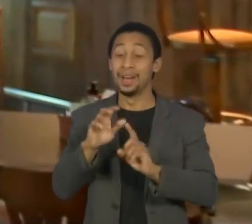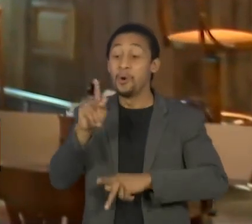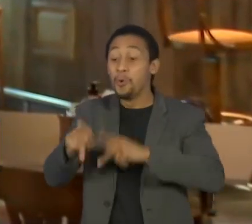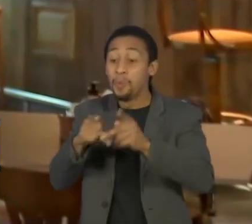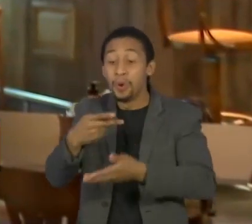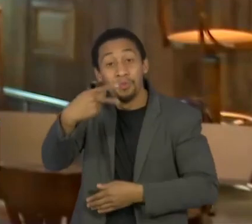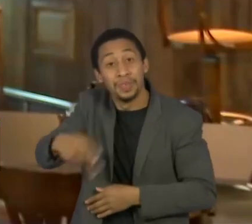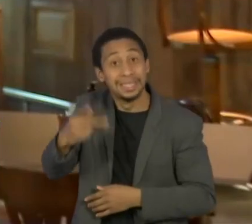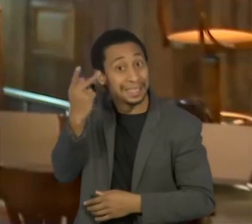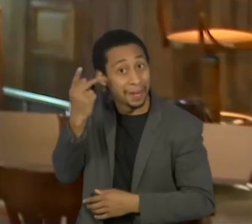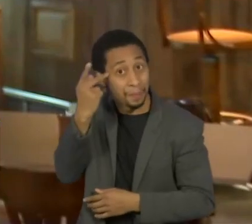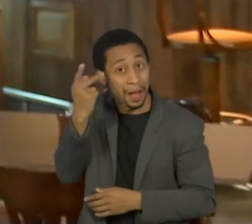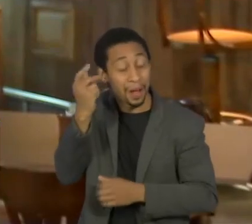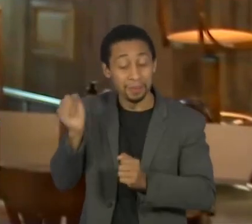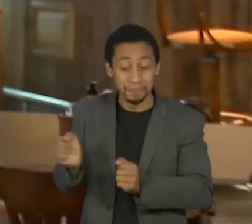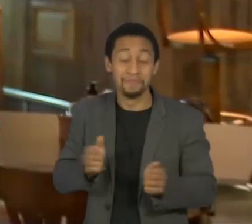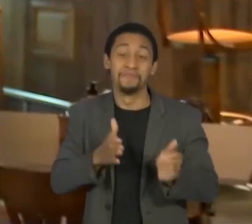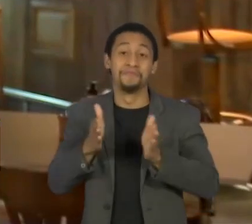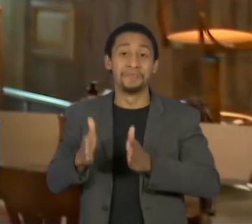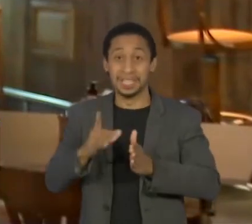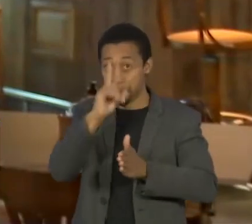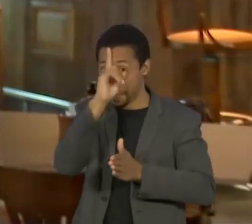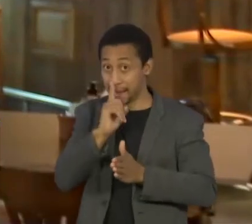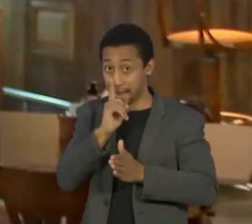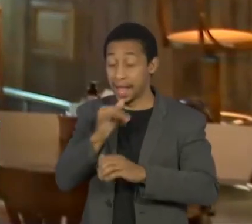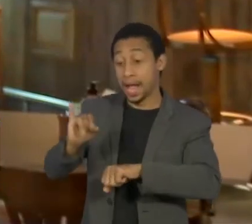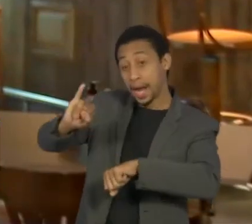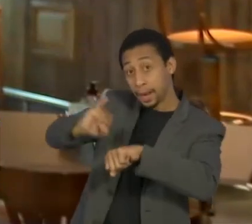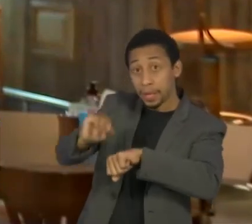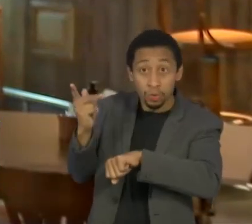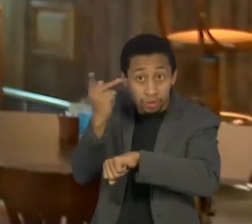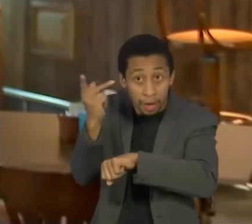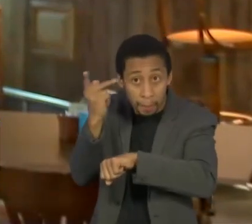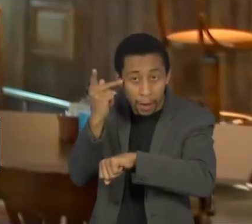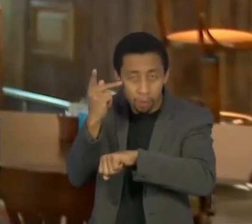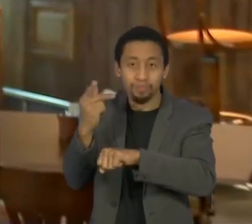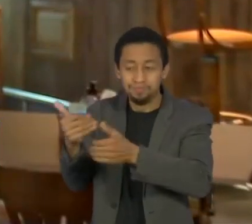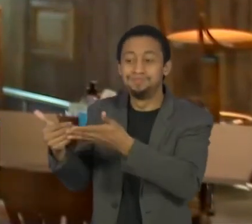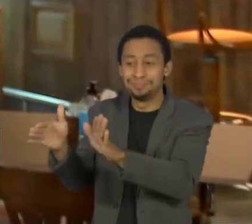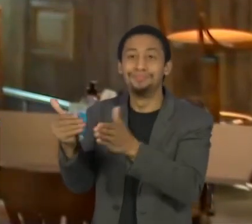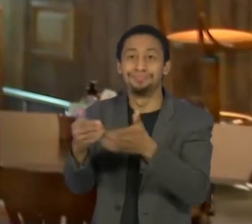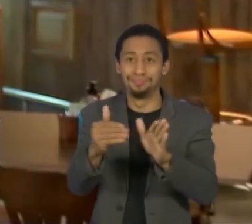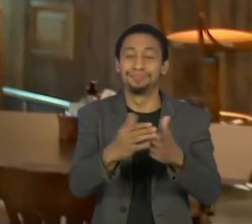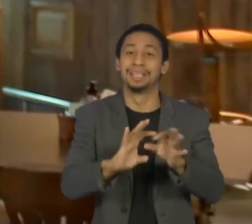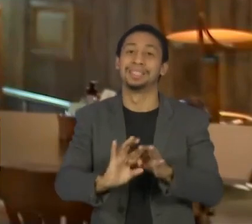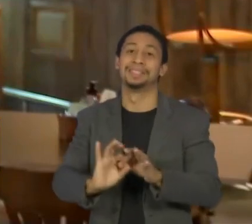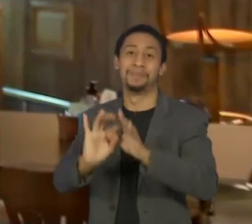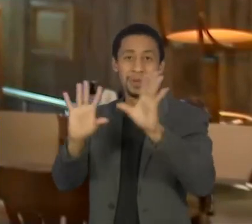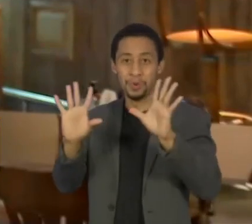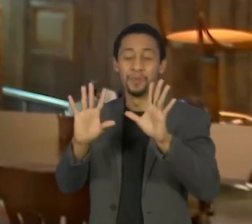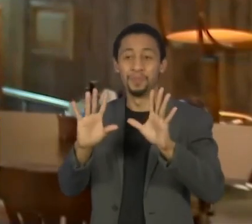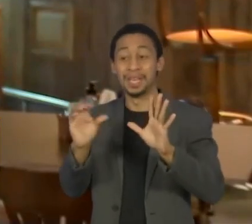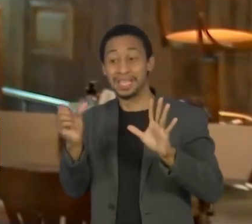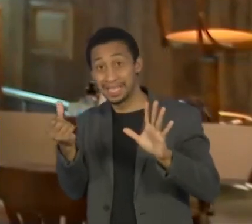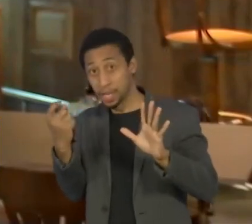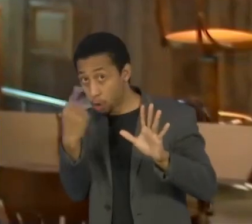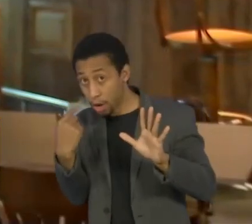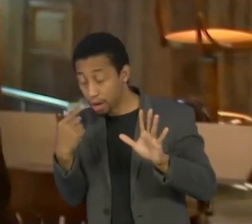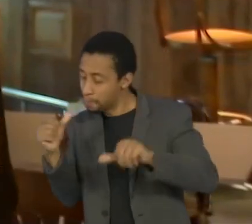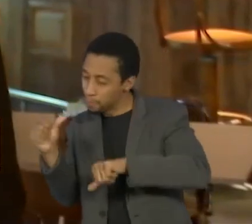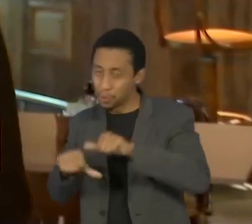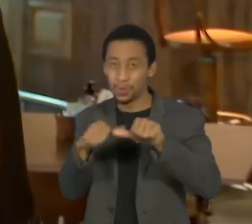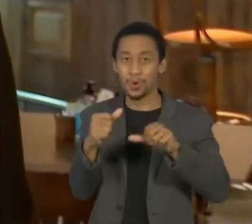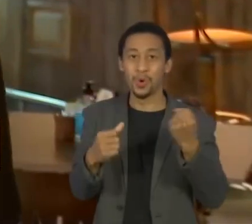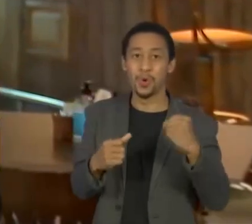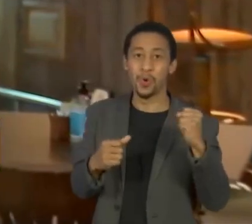que estão na fase amarela. A capital paulista liberou essa ampliação de 6 para 8 horas e